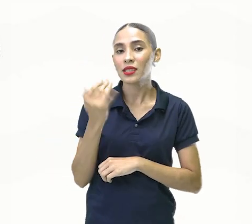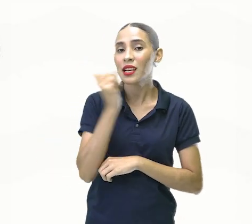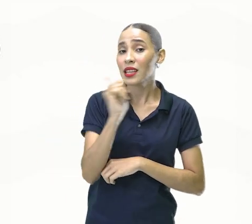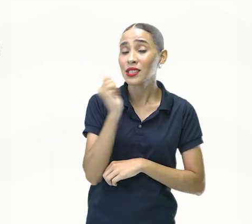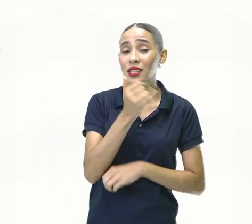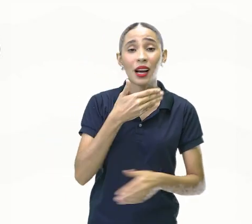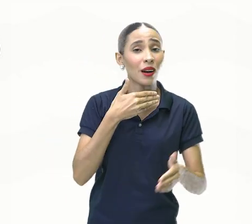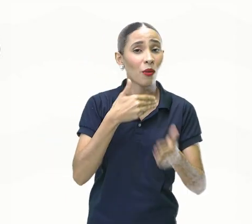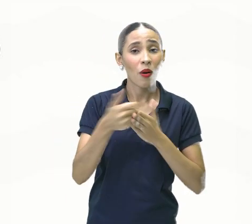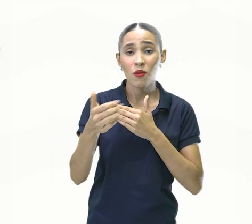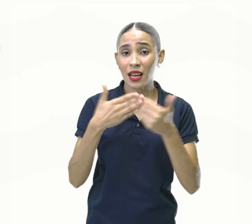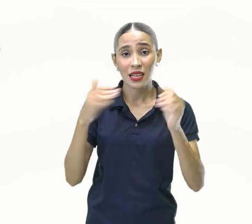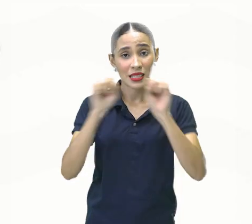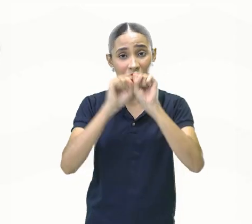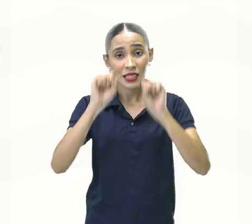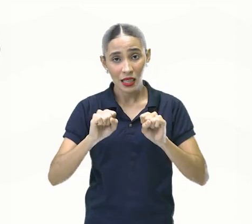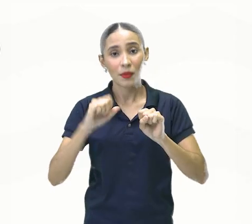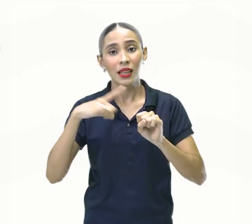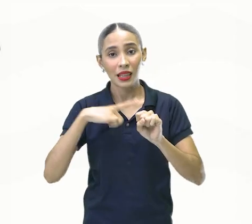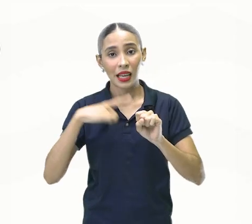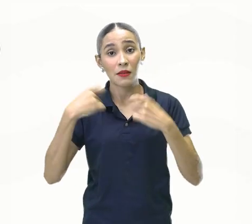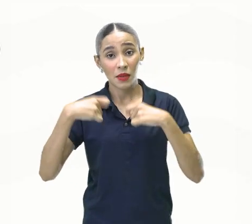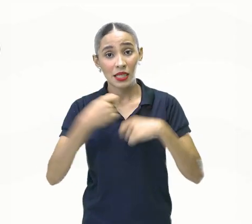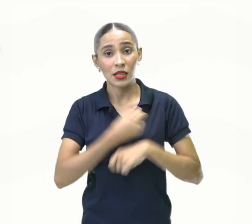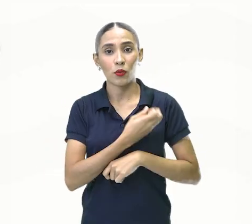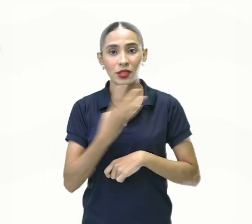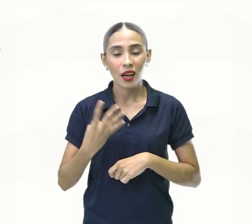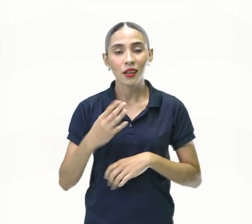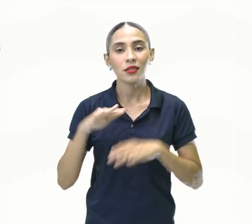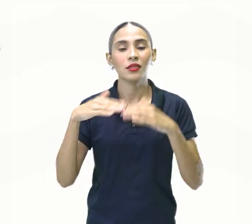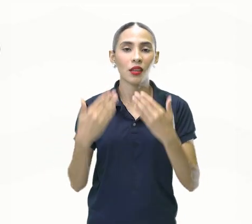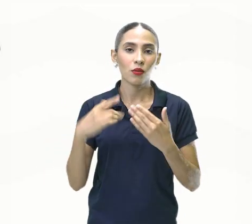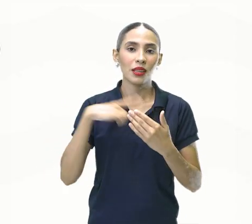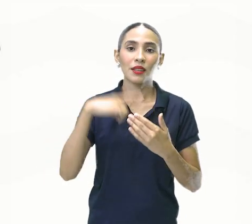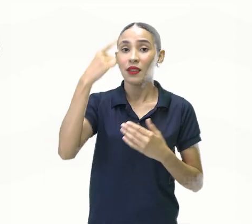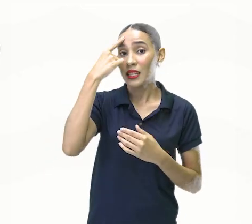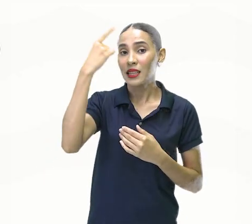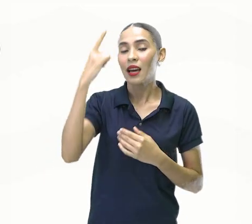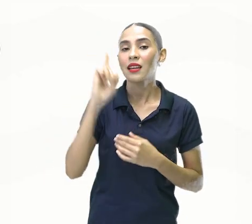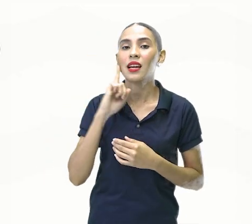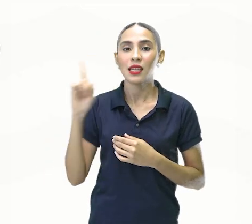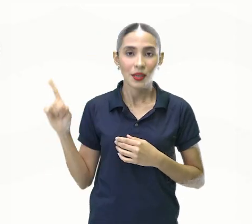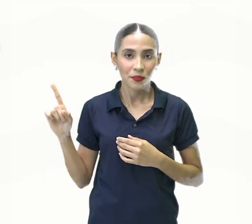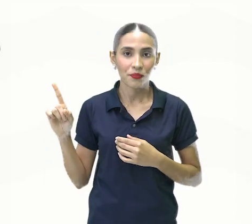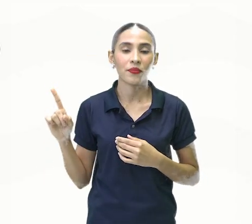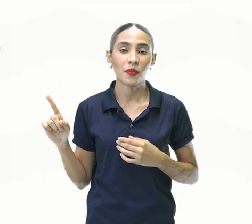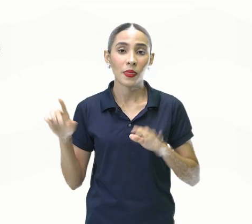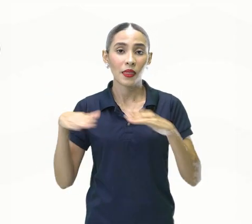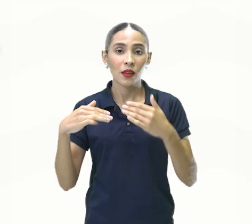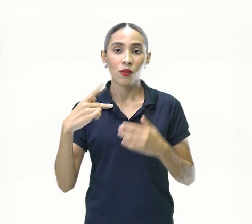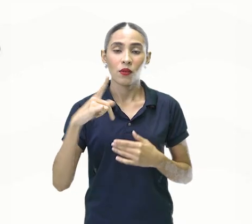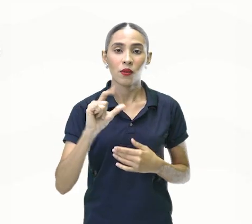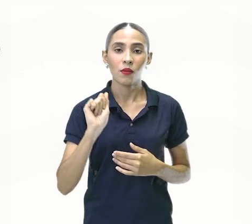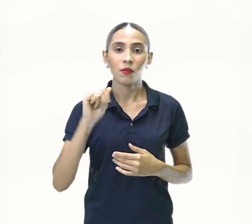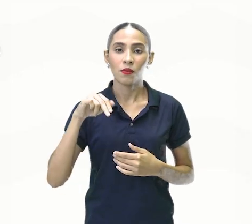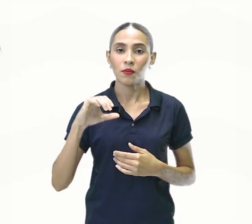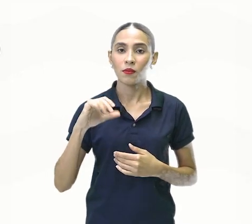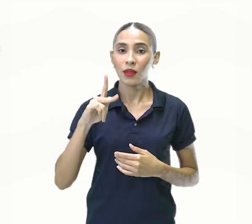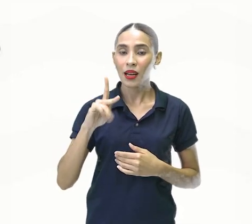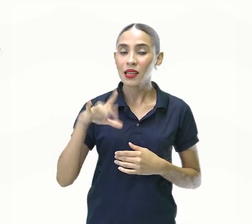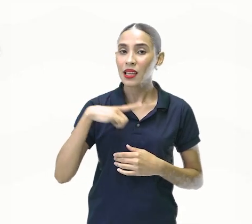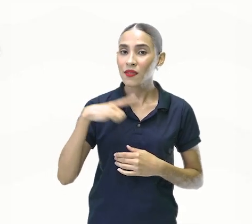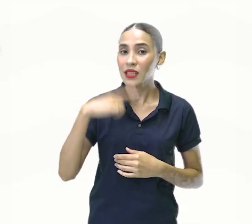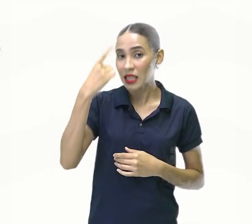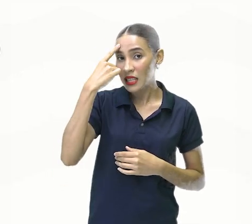qualquer sistema é quantizada. Então, ele teve essa ideia, assim, Planck teve essa ideia, teve